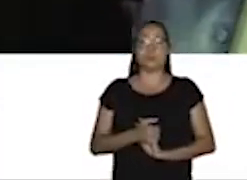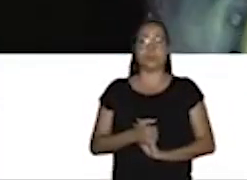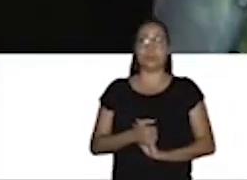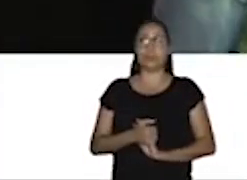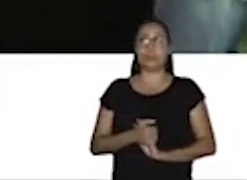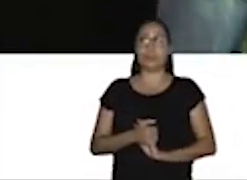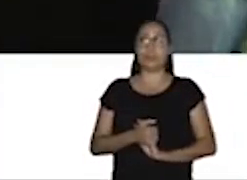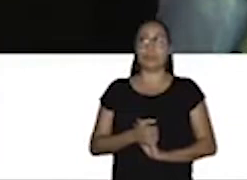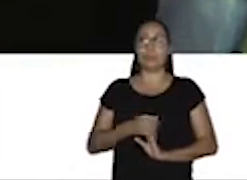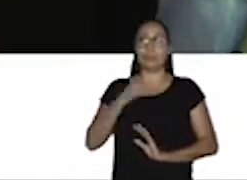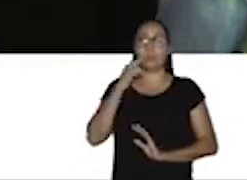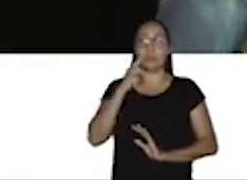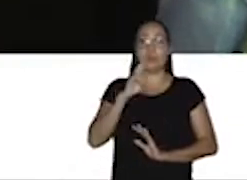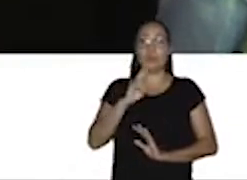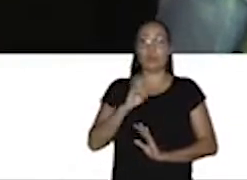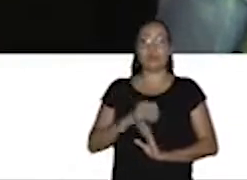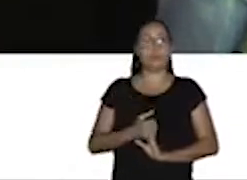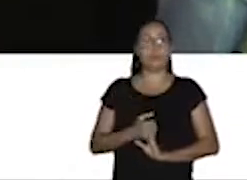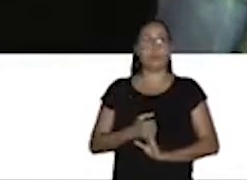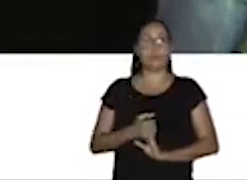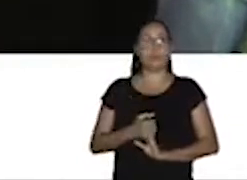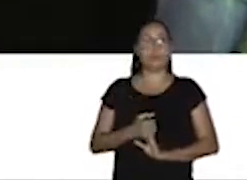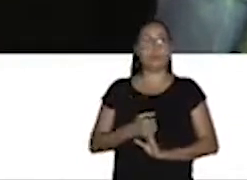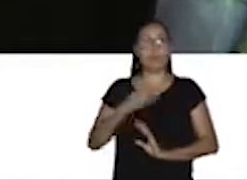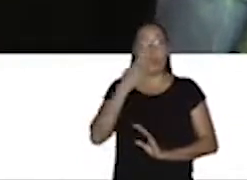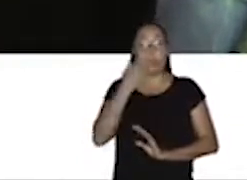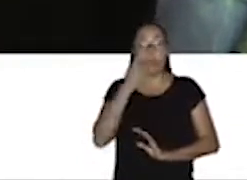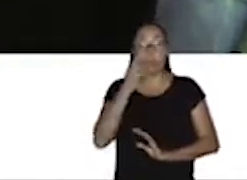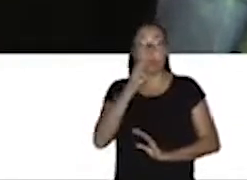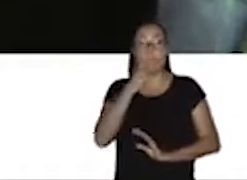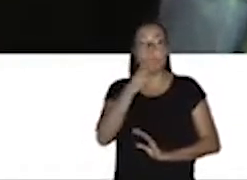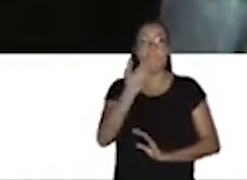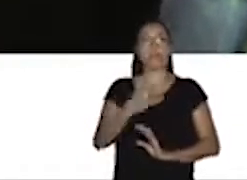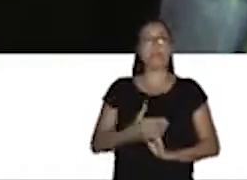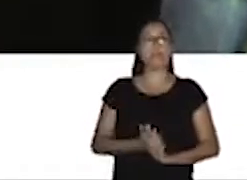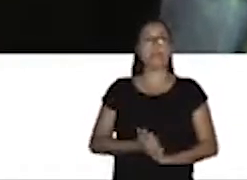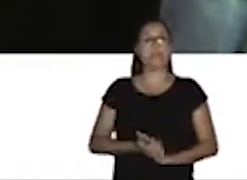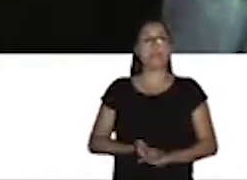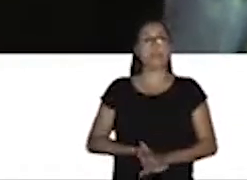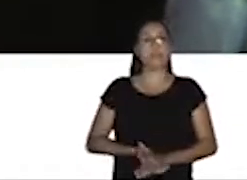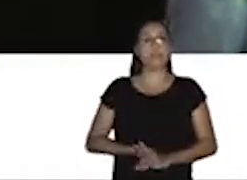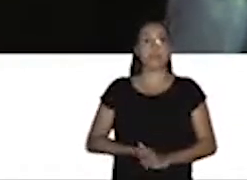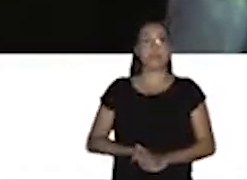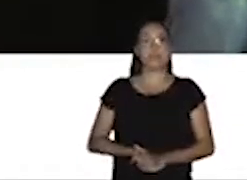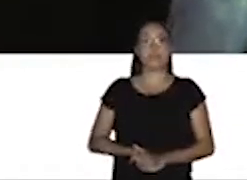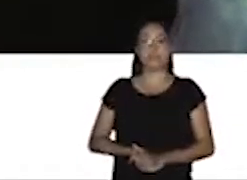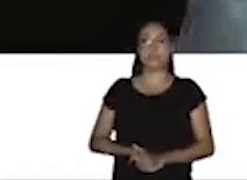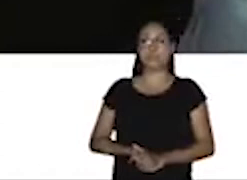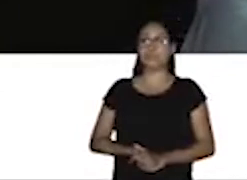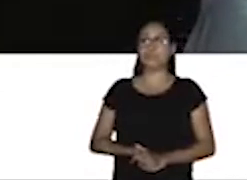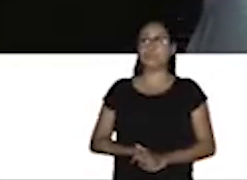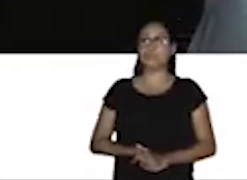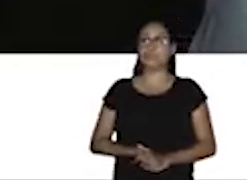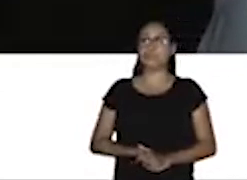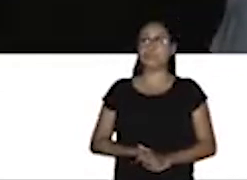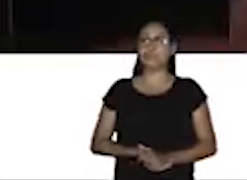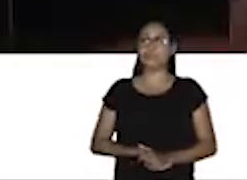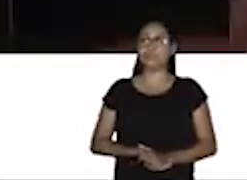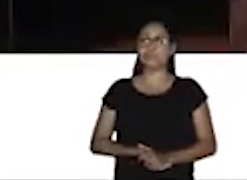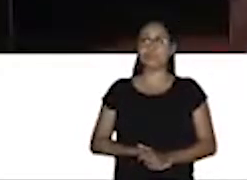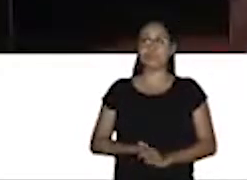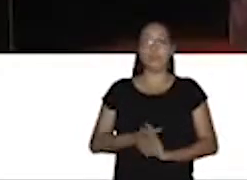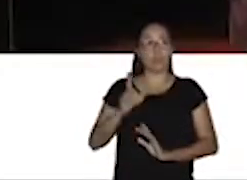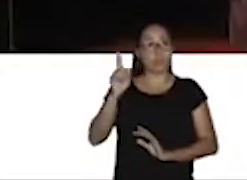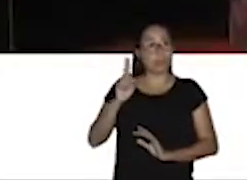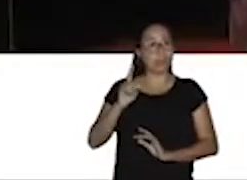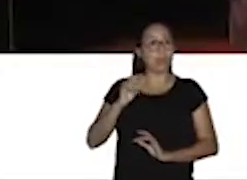parada. Olha o que é a interpretação. Foi. Para que foi. Foi. Olha pra frente. Isso aí merece um Oscar. Pedro